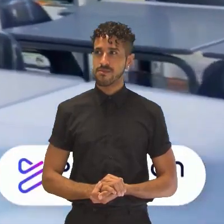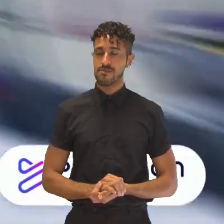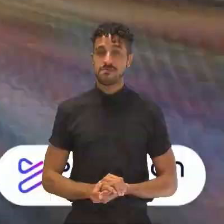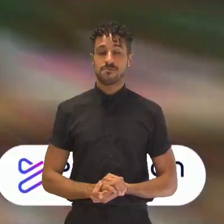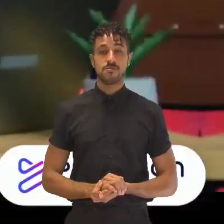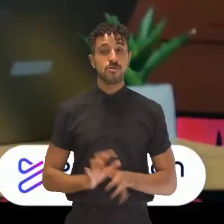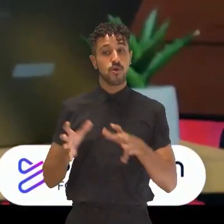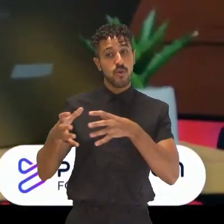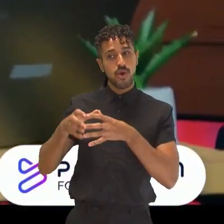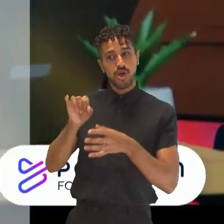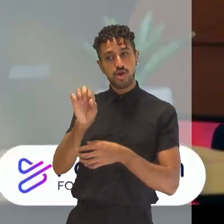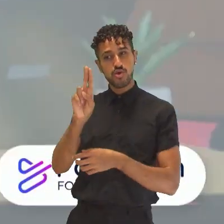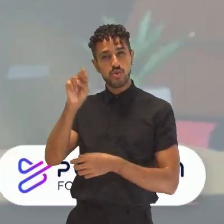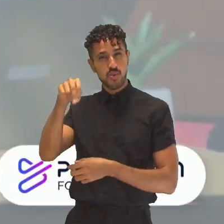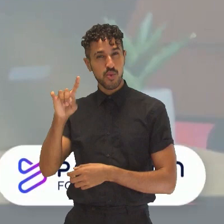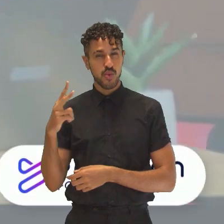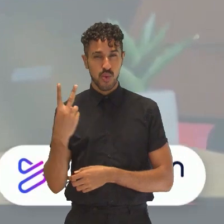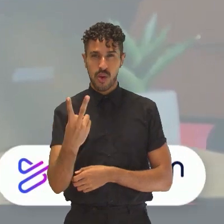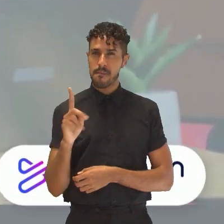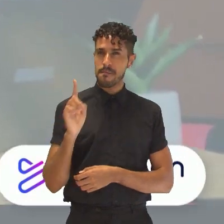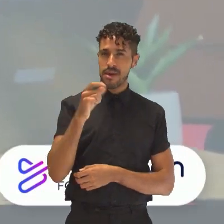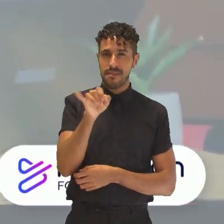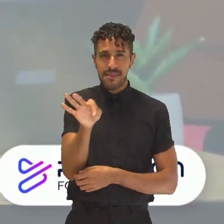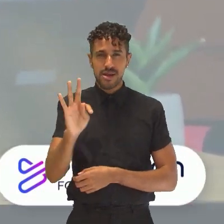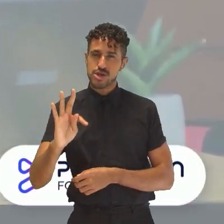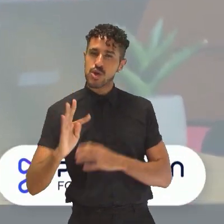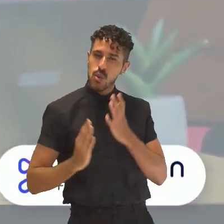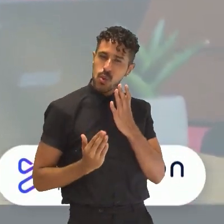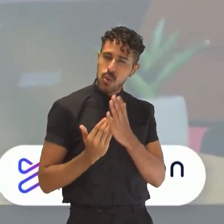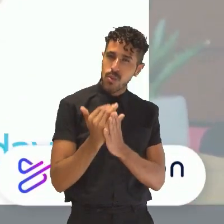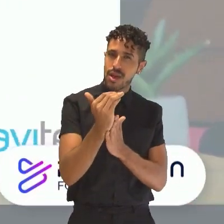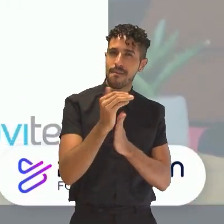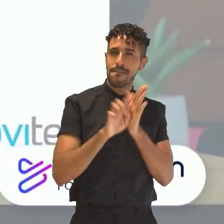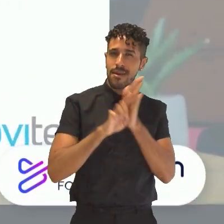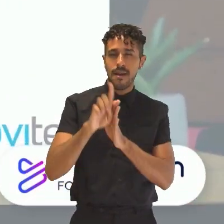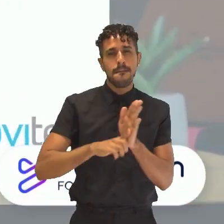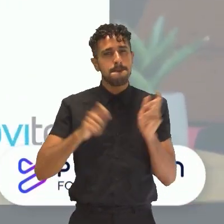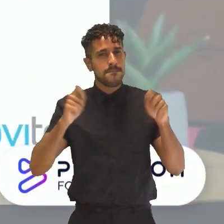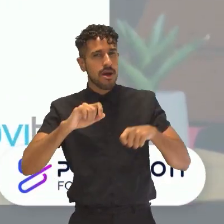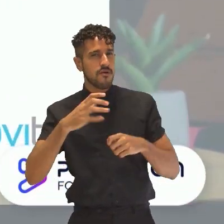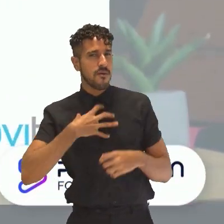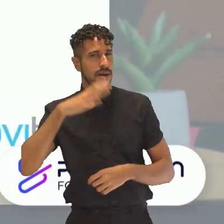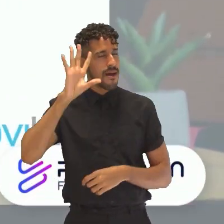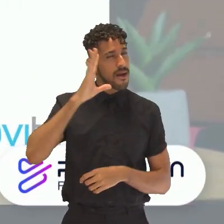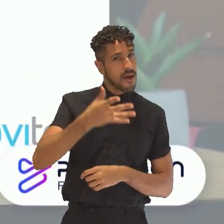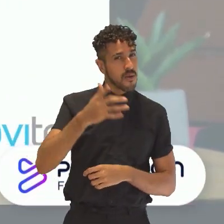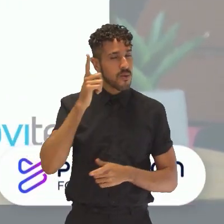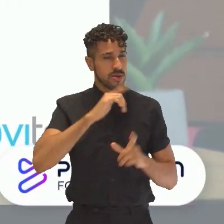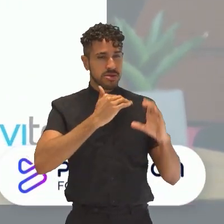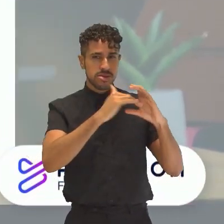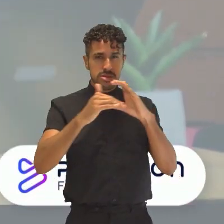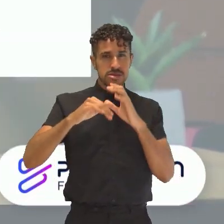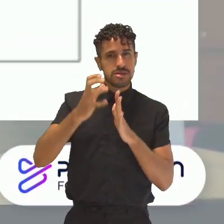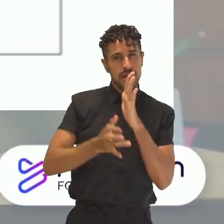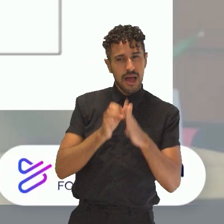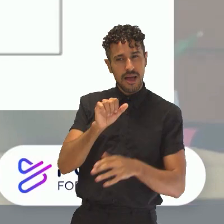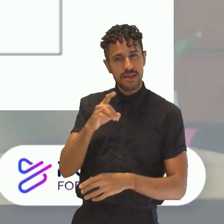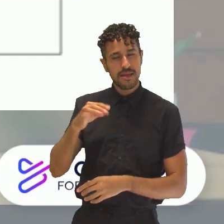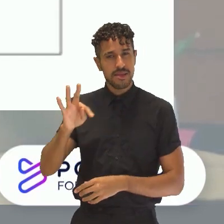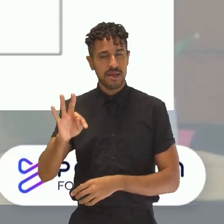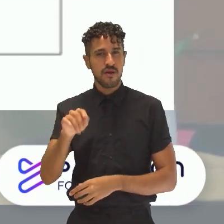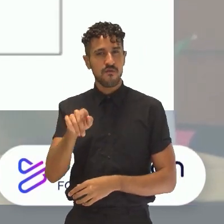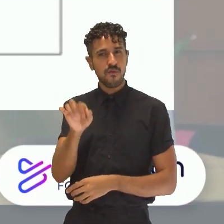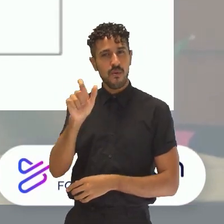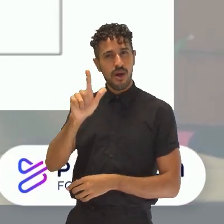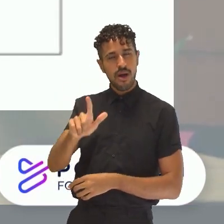Já o time Scrum 2, na primeira sprint, iniciou a pesquisa de possíveis soluções para o envio de dados do ADP Flual para